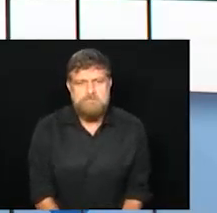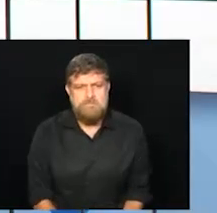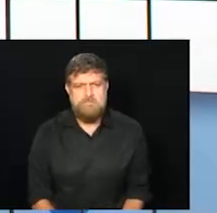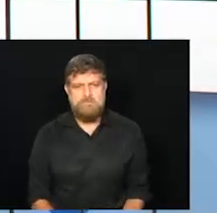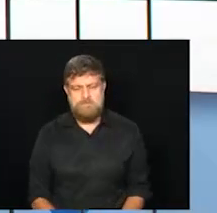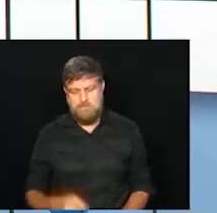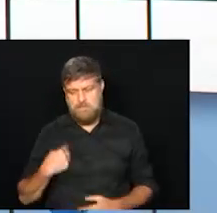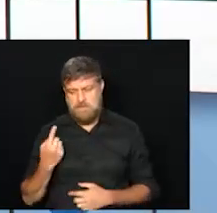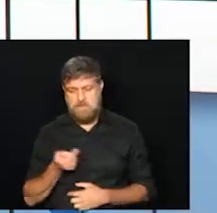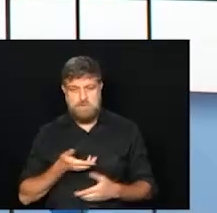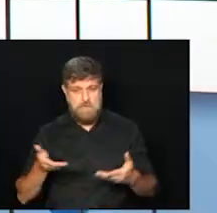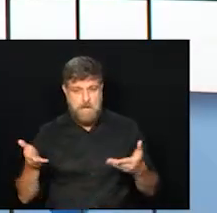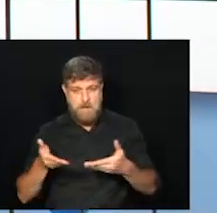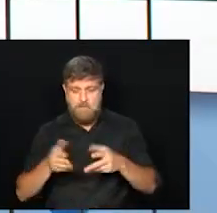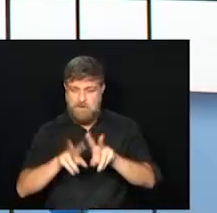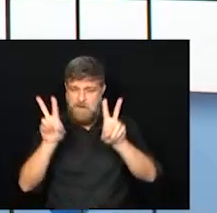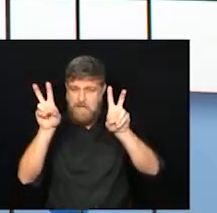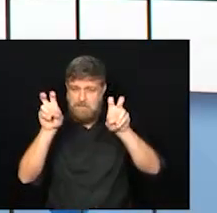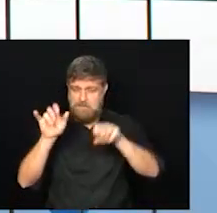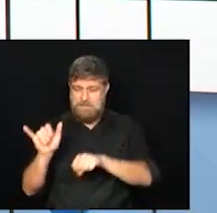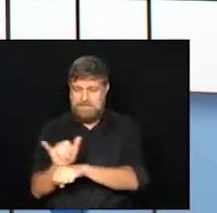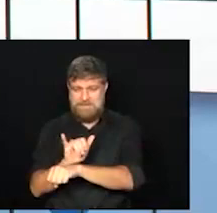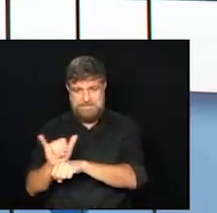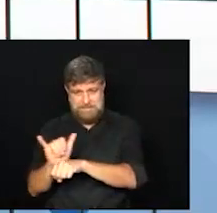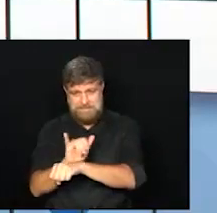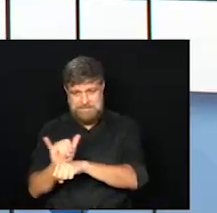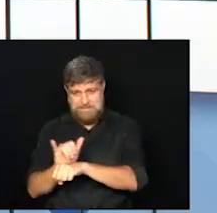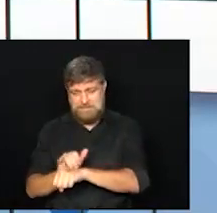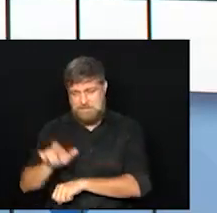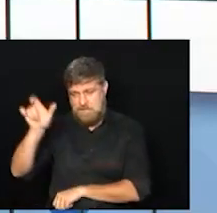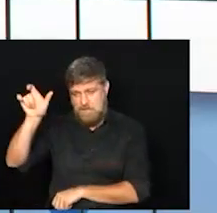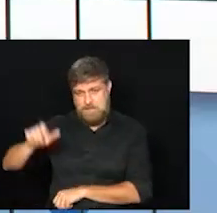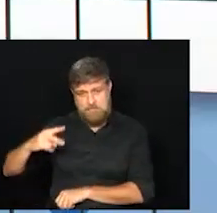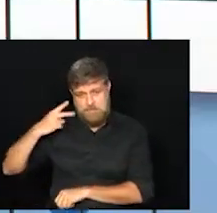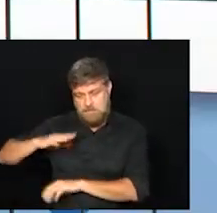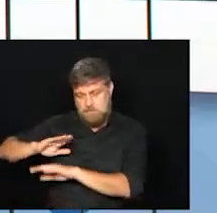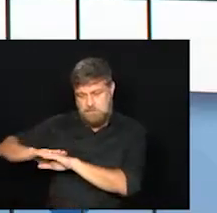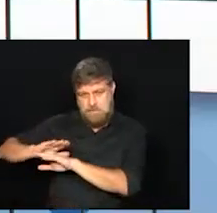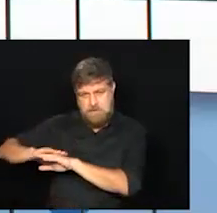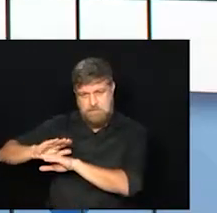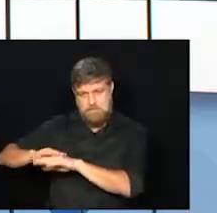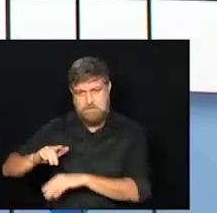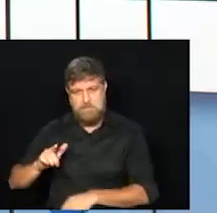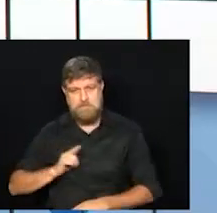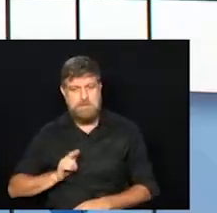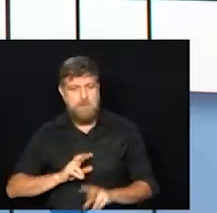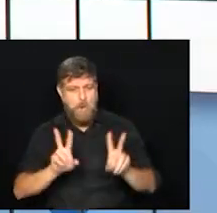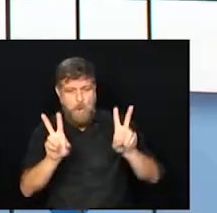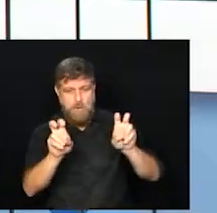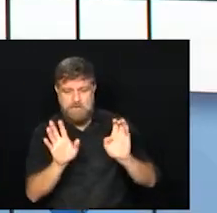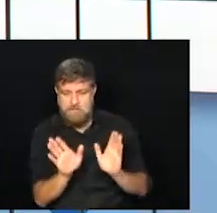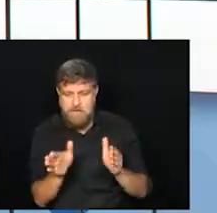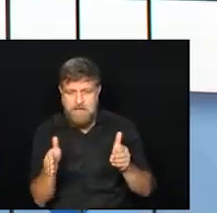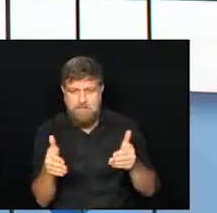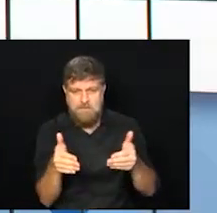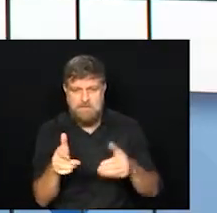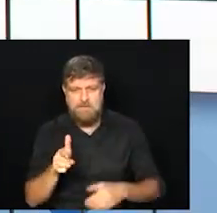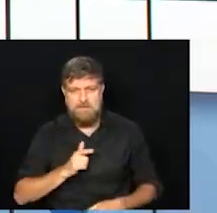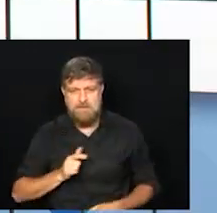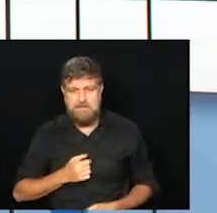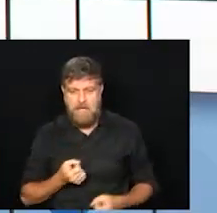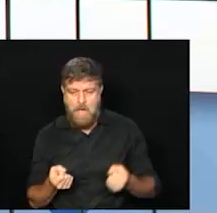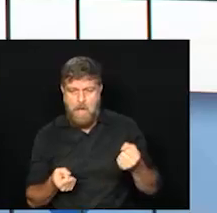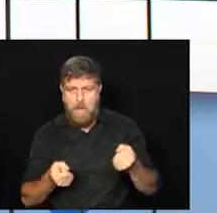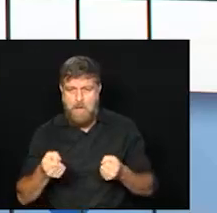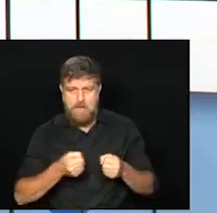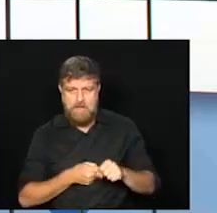E a gente fala agora de outra ferramenta também utilizada. Olha, elas dizem respeito agora ao Castramóvel, que é